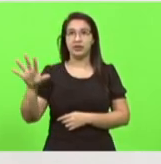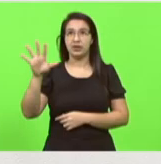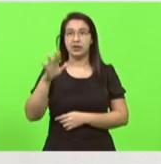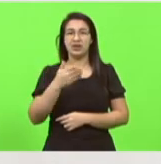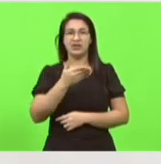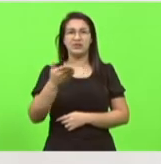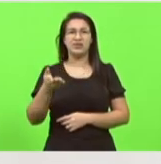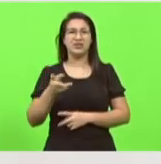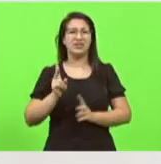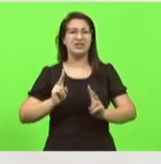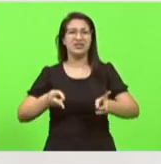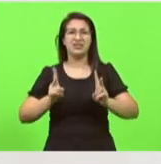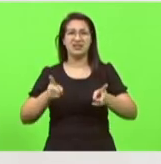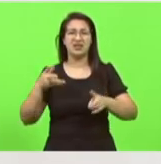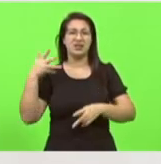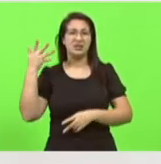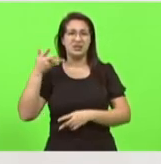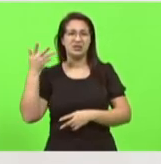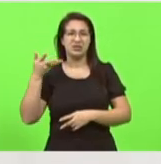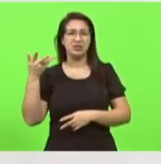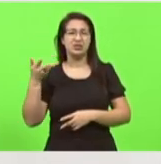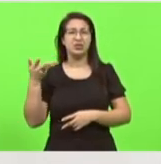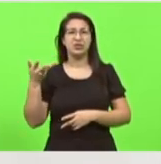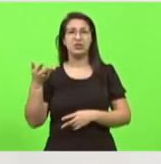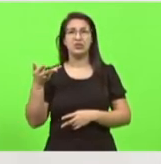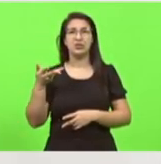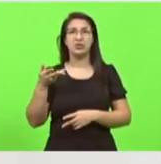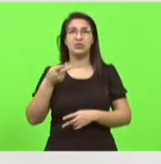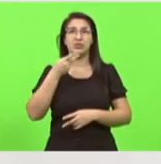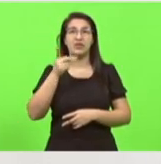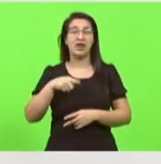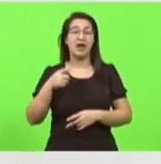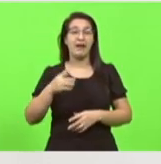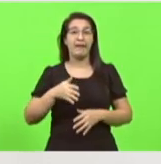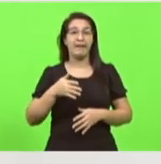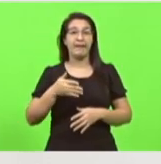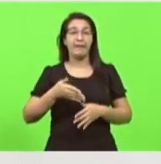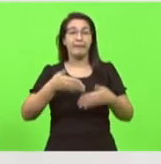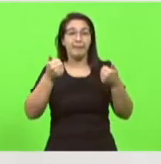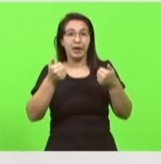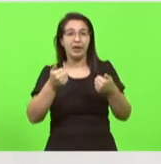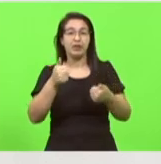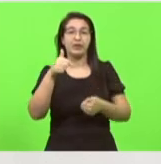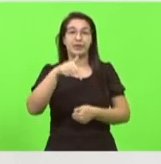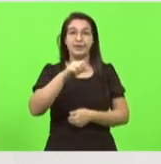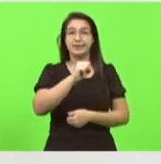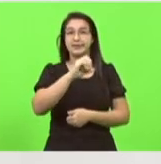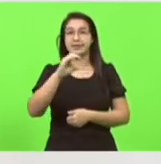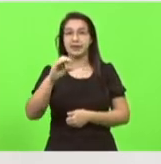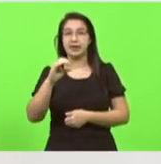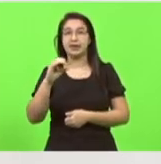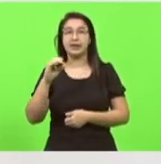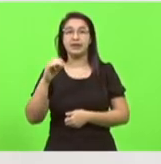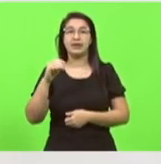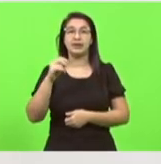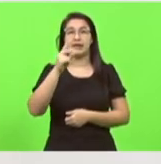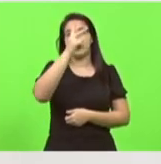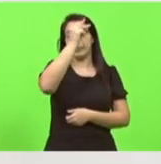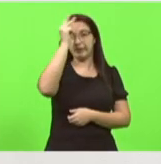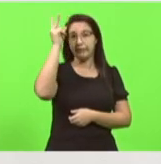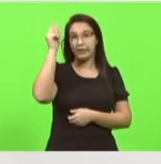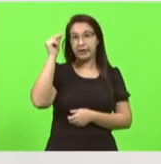empregam há anos aqui. E quando não tem o que falar, fala, é para o bem do Estado de Santa Catarina. Imagine o prefeitinho de Nozinho da Serra